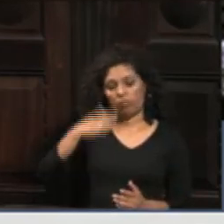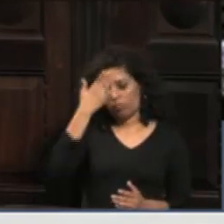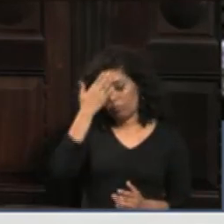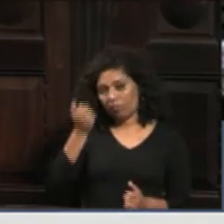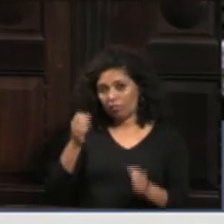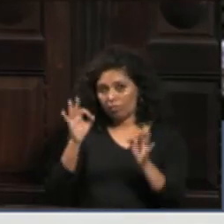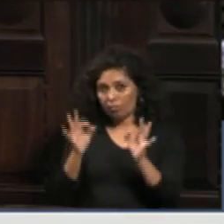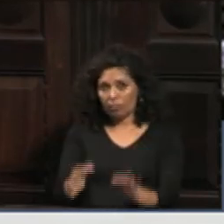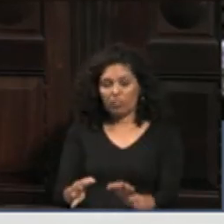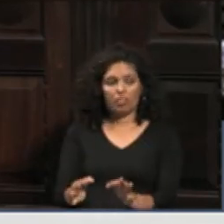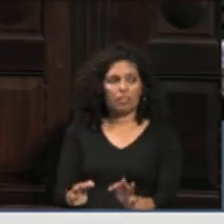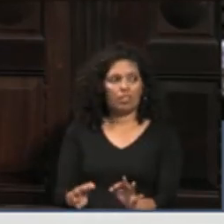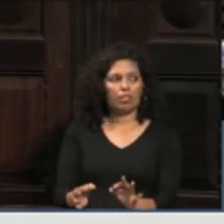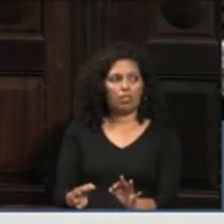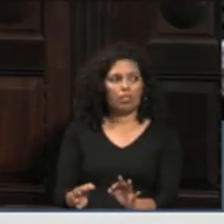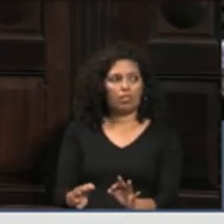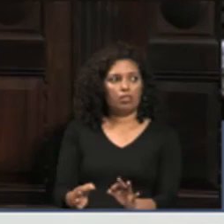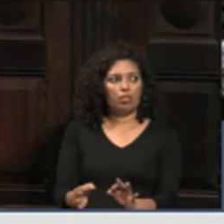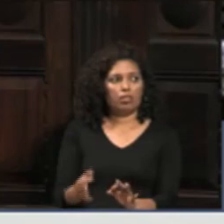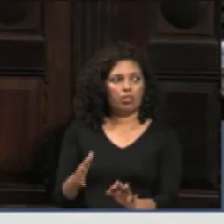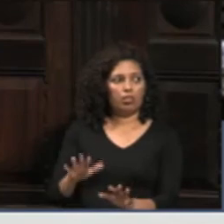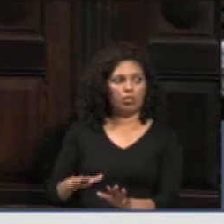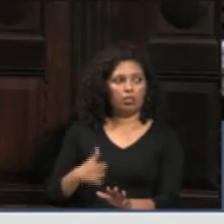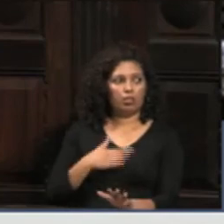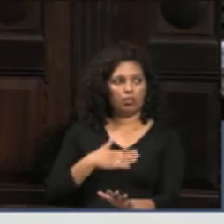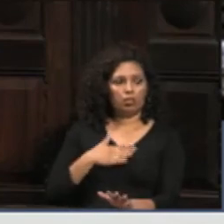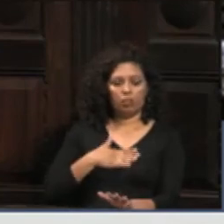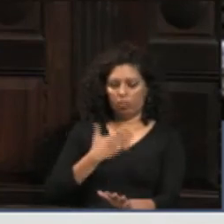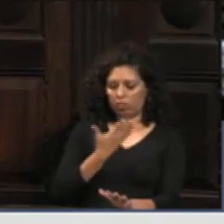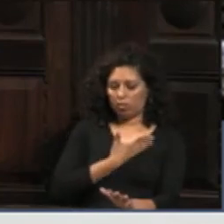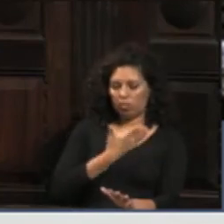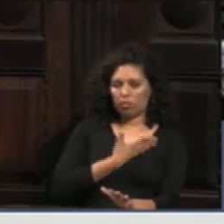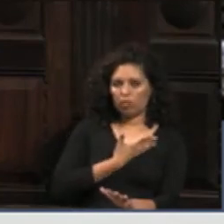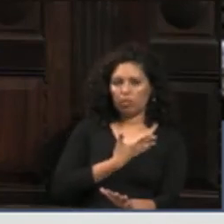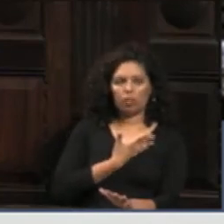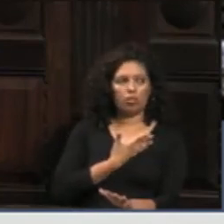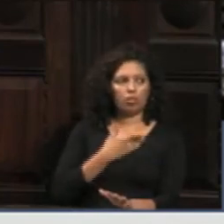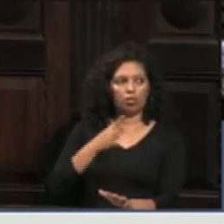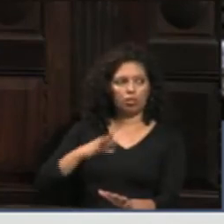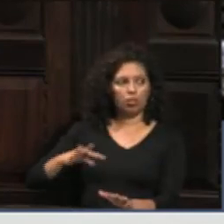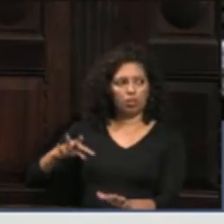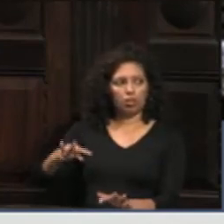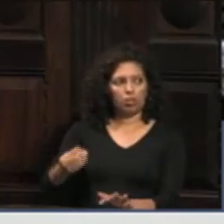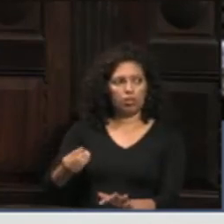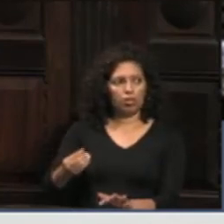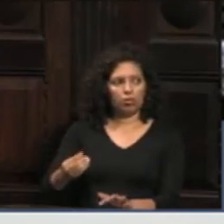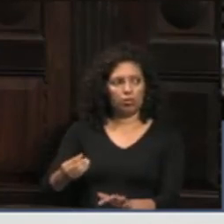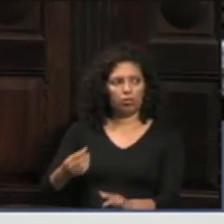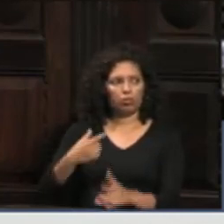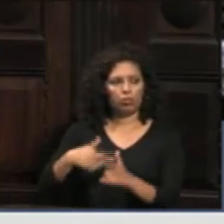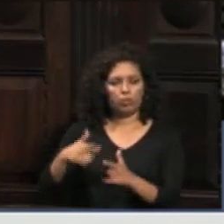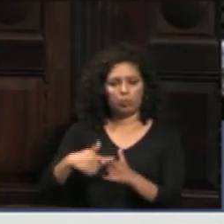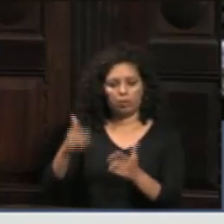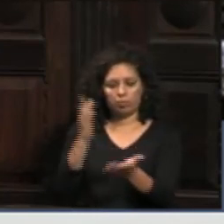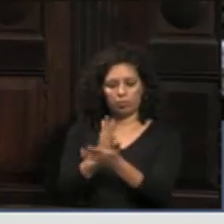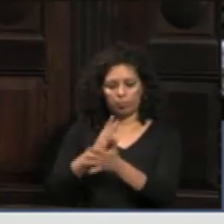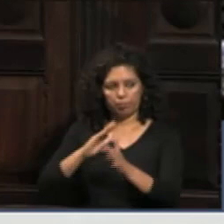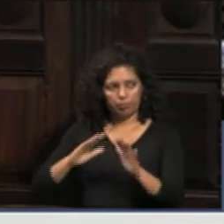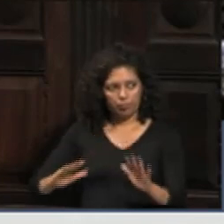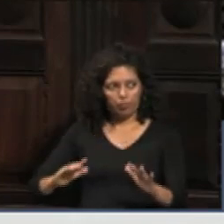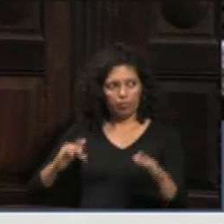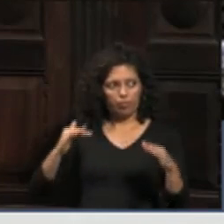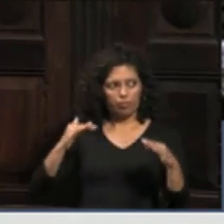perfeitamente, meu companheiro Sadi Noel, de que a solução para os problemas